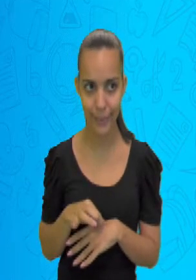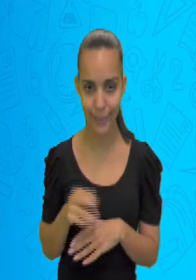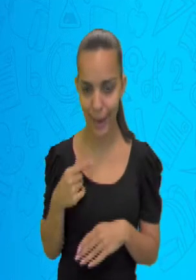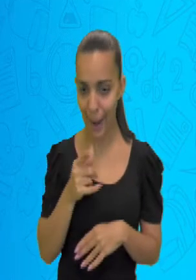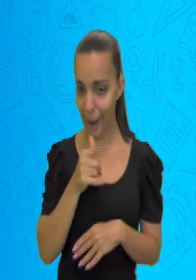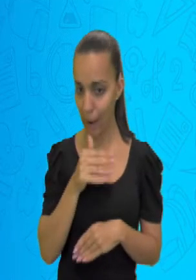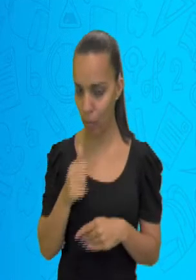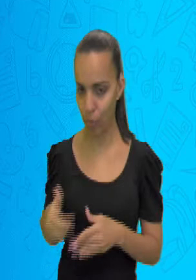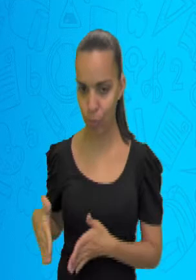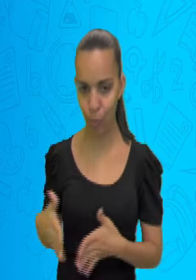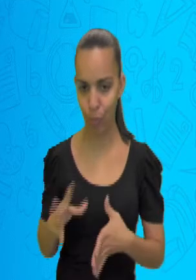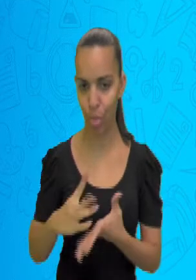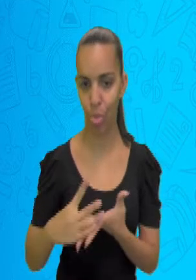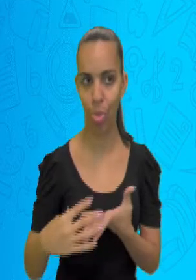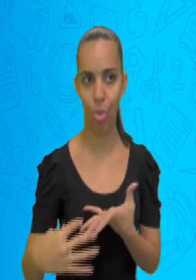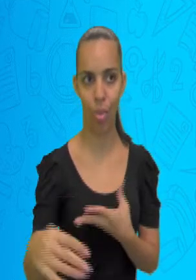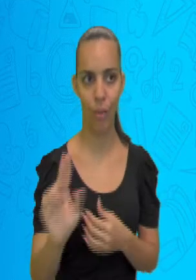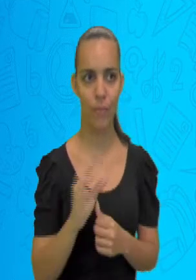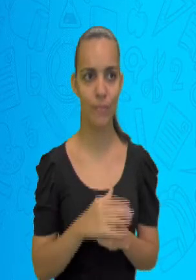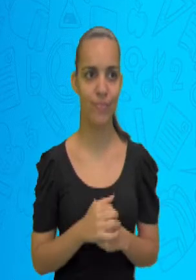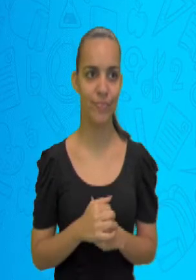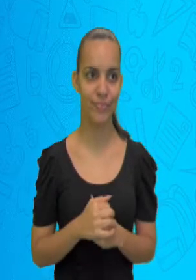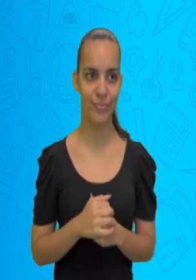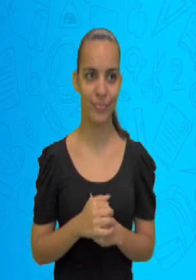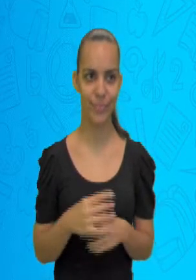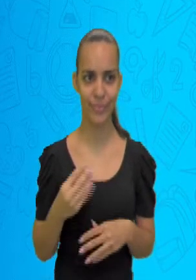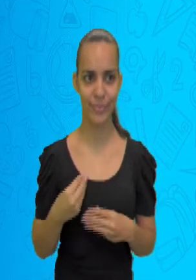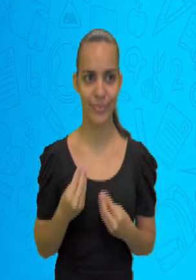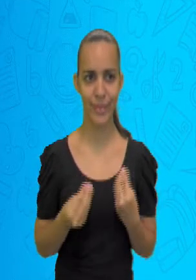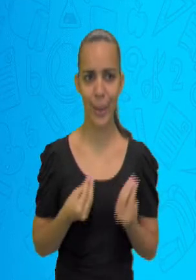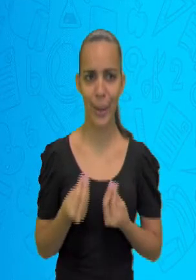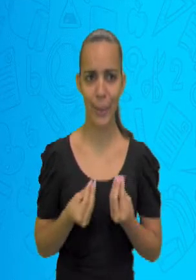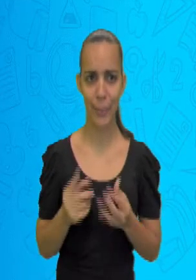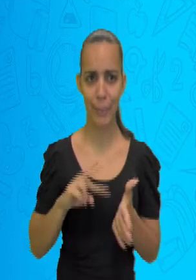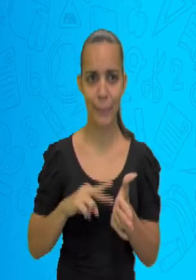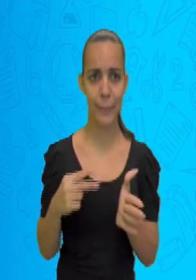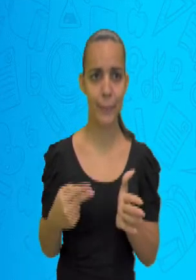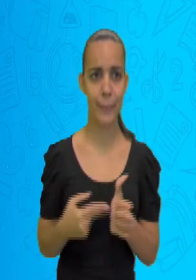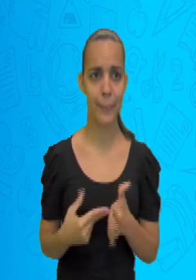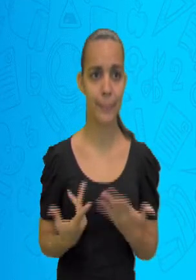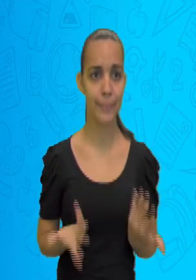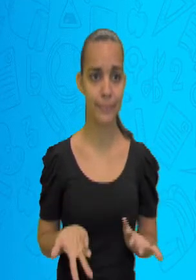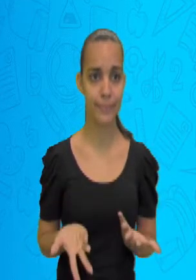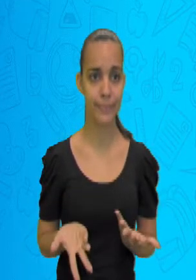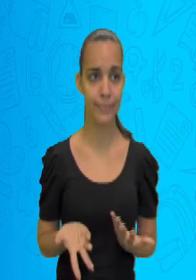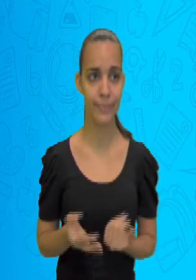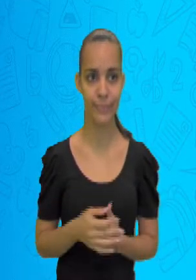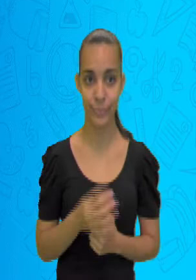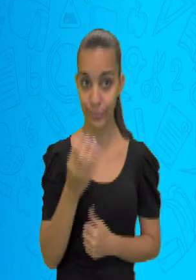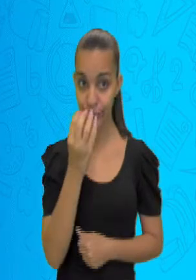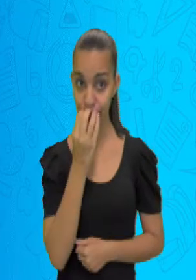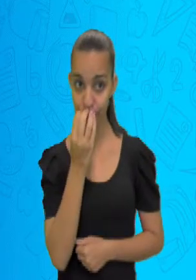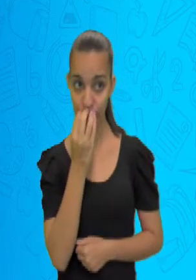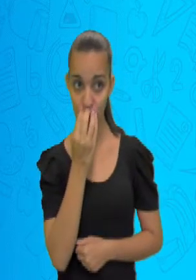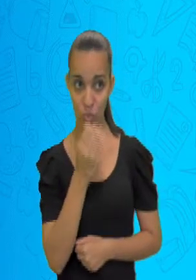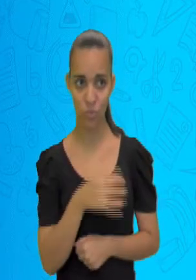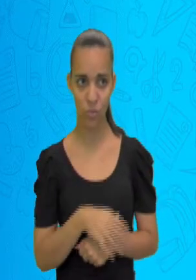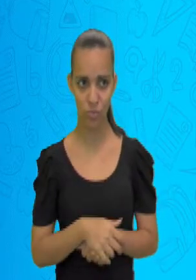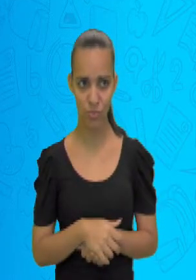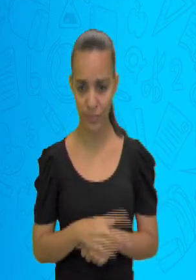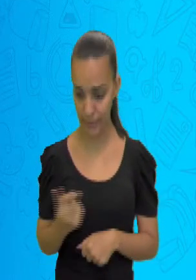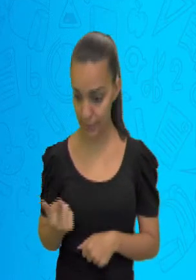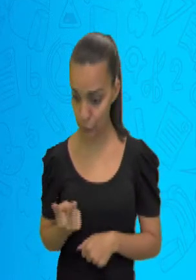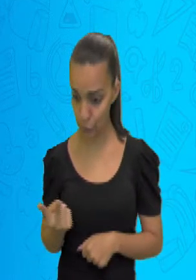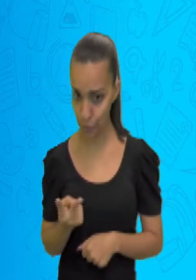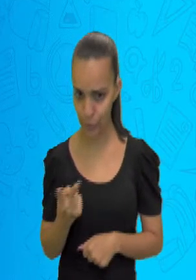foi, assim como a sua imagem. E o cão, que queria os